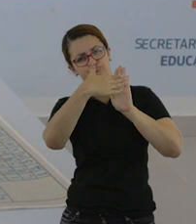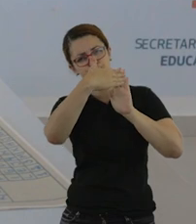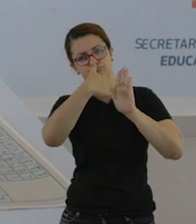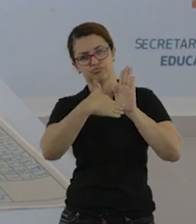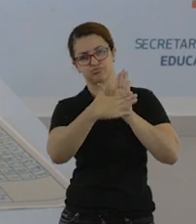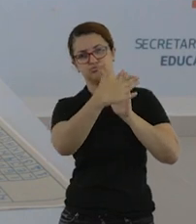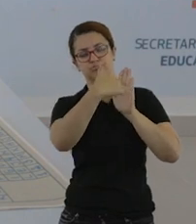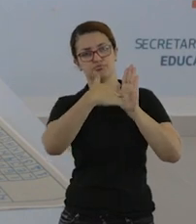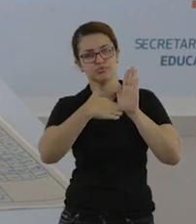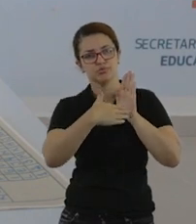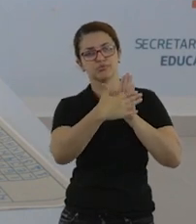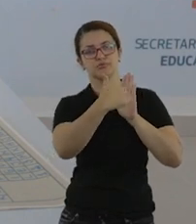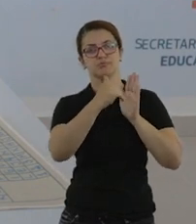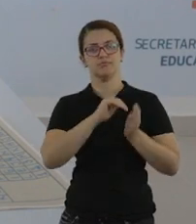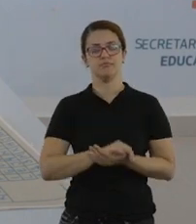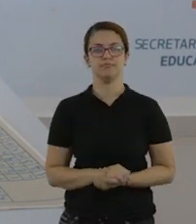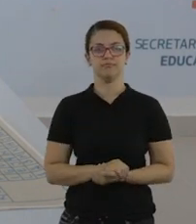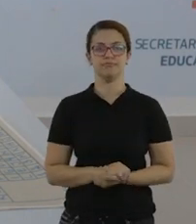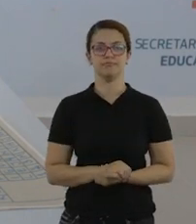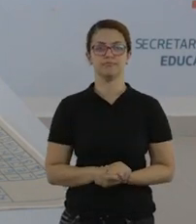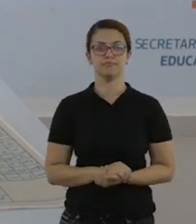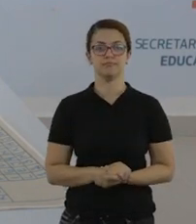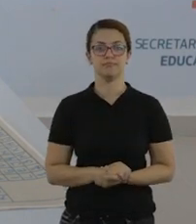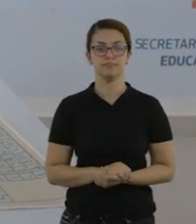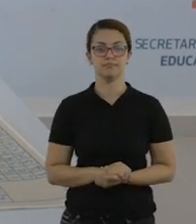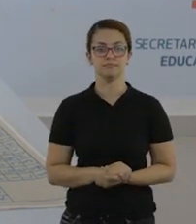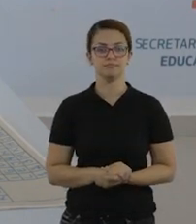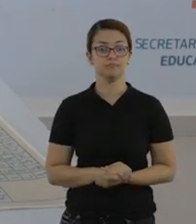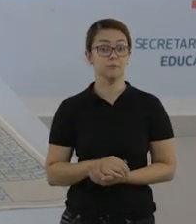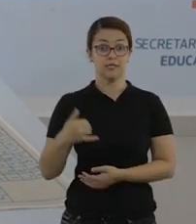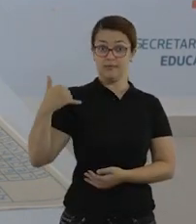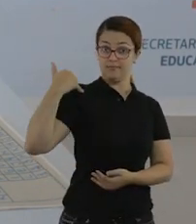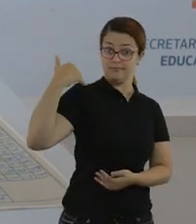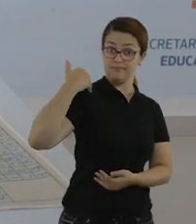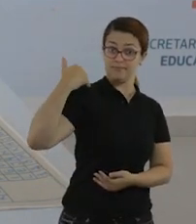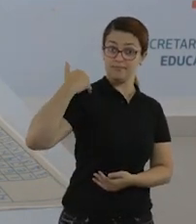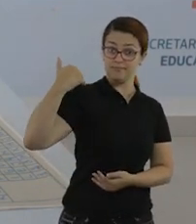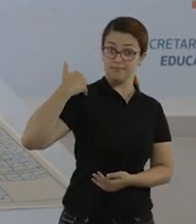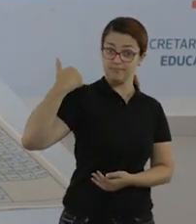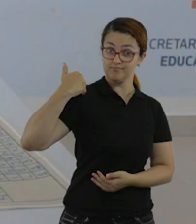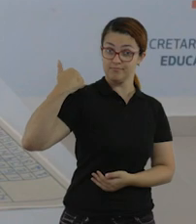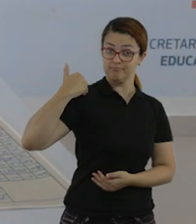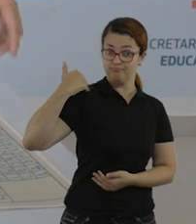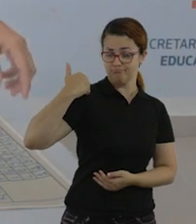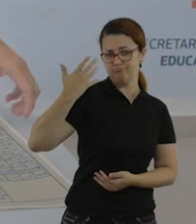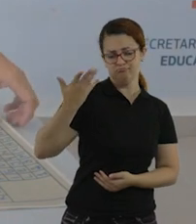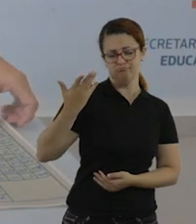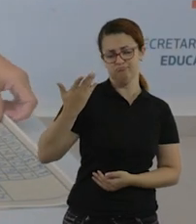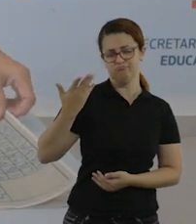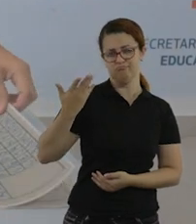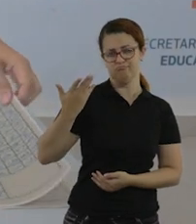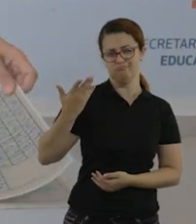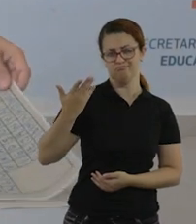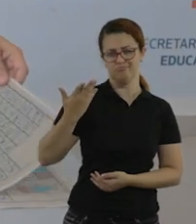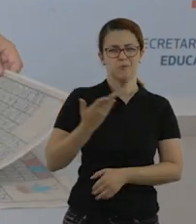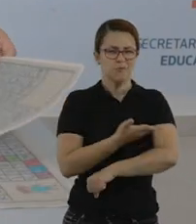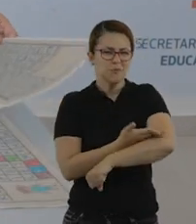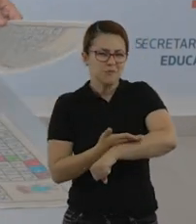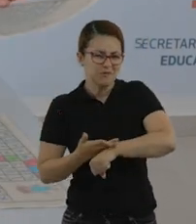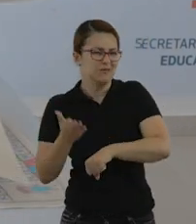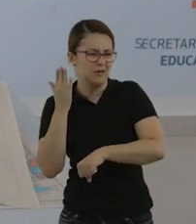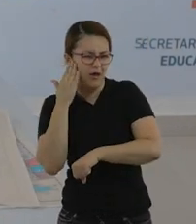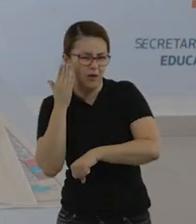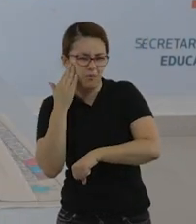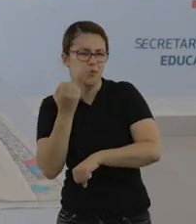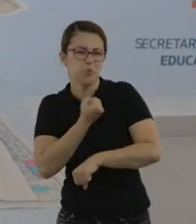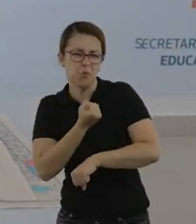ok? Esse caminho. Nessa idade, as crianças costumam confundir muito letras